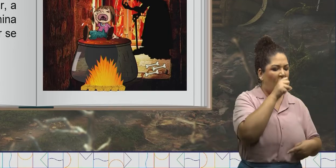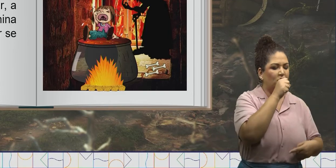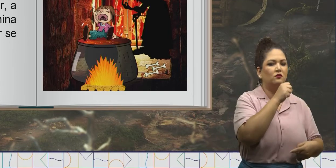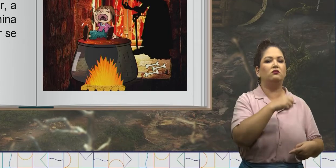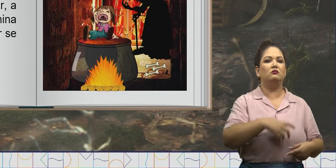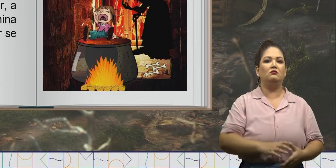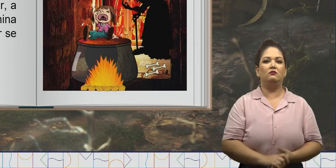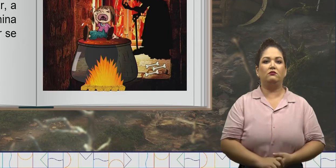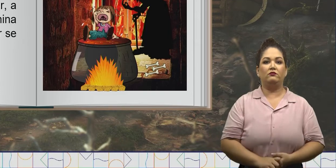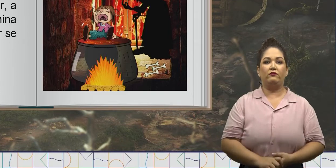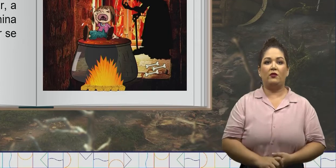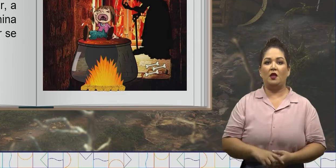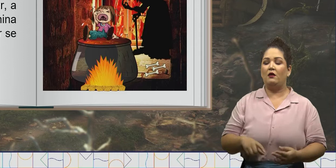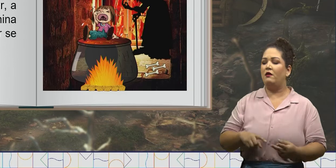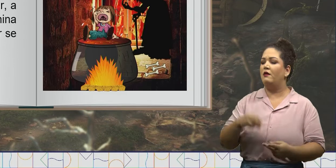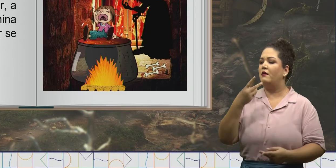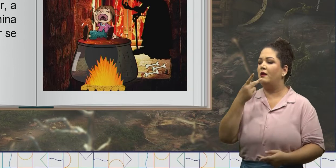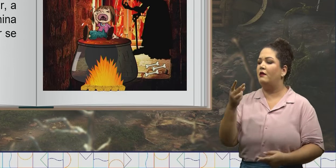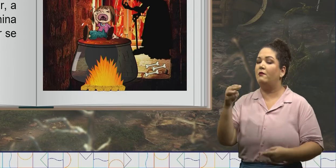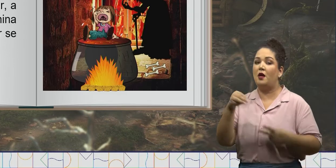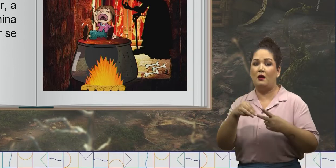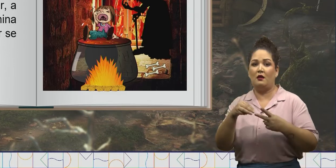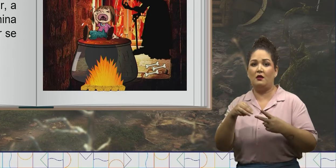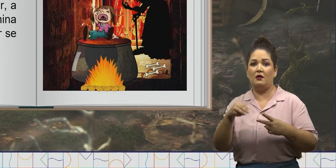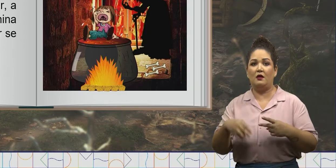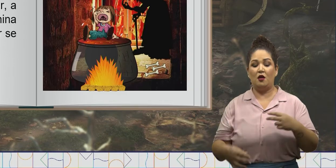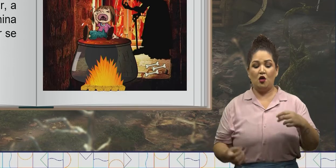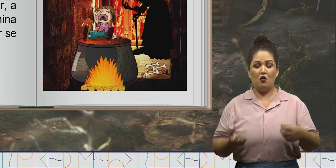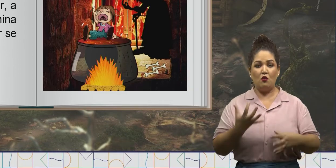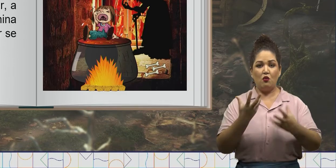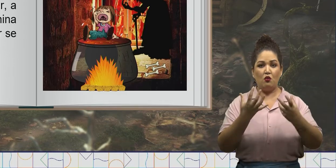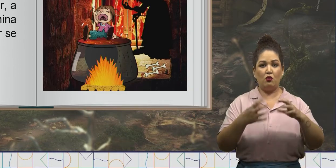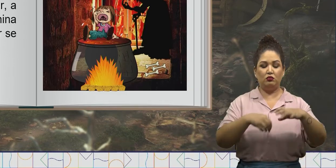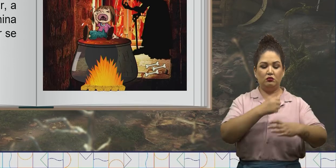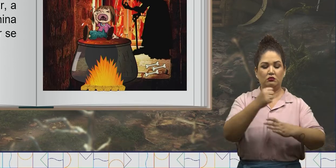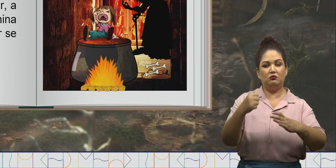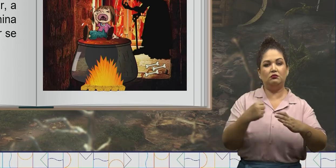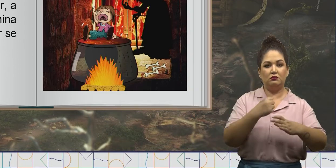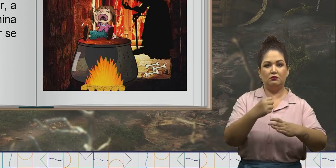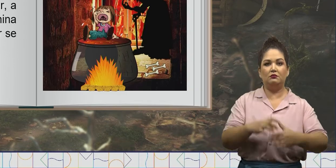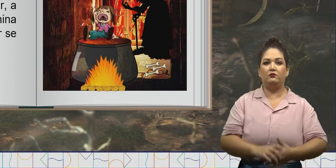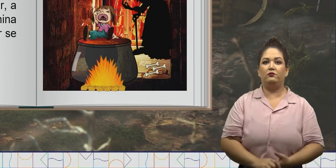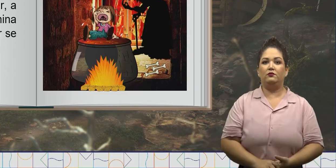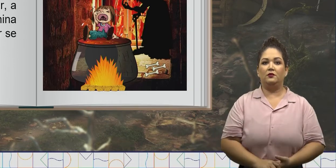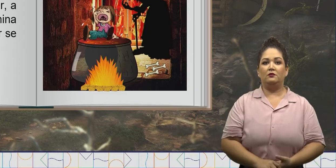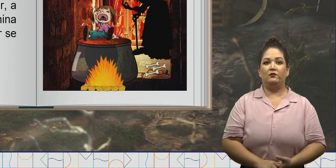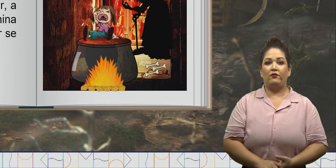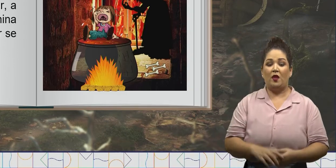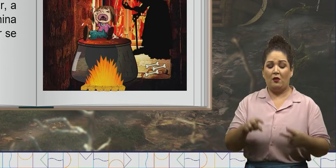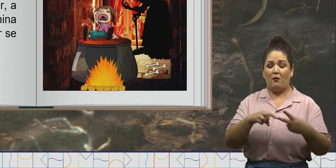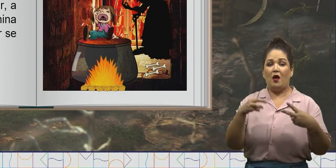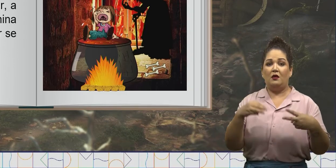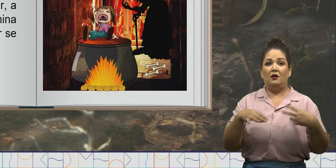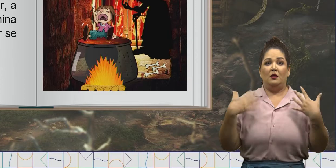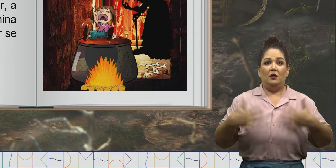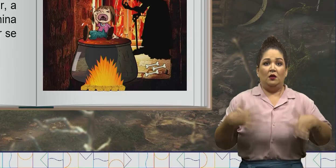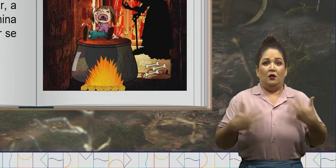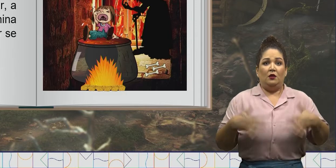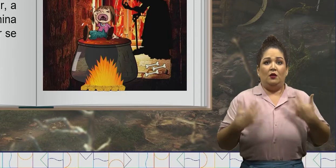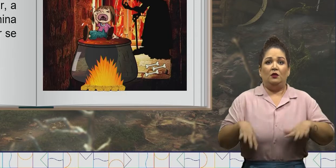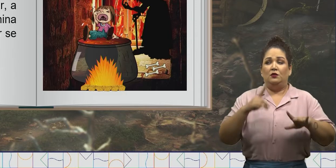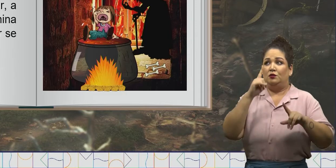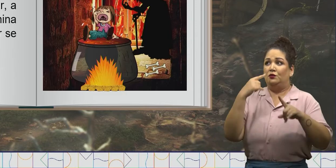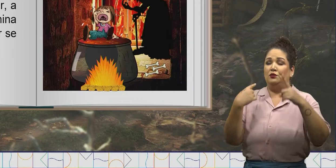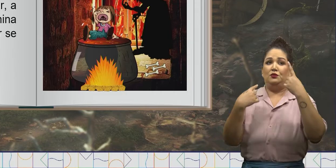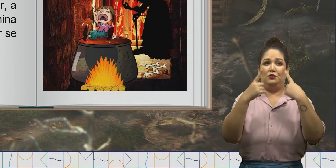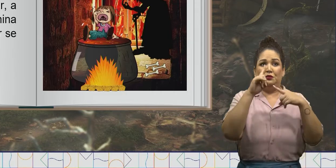Ela mandou Maria acender o fogo do caldeirão e a menina, desesperada, começou